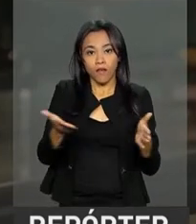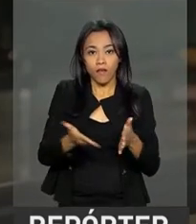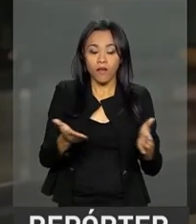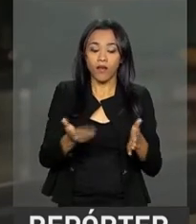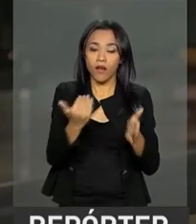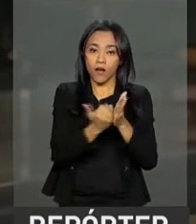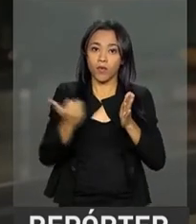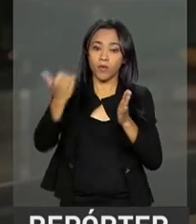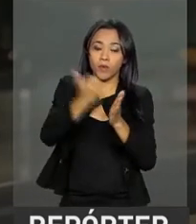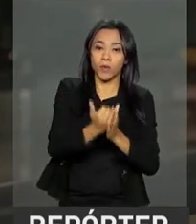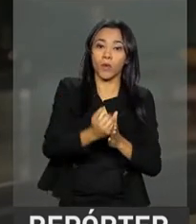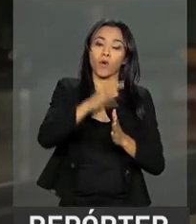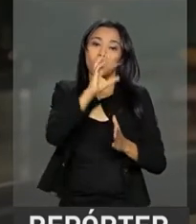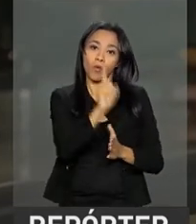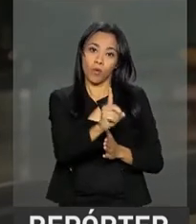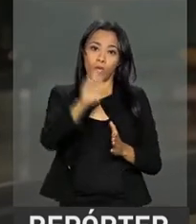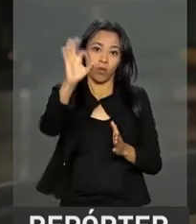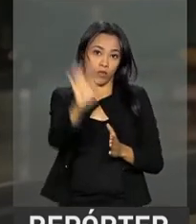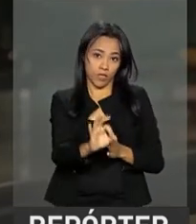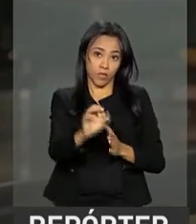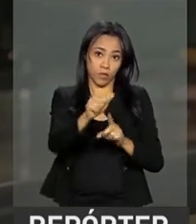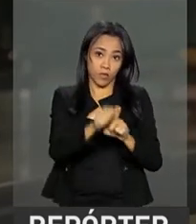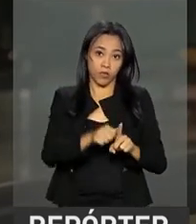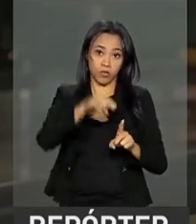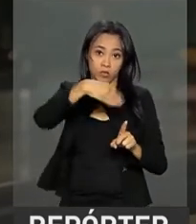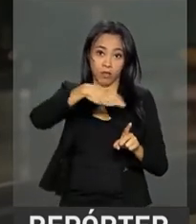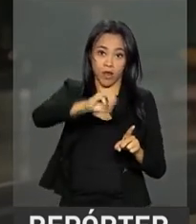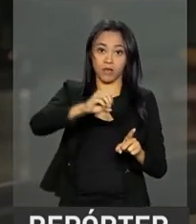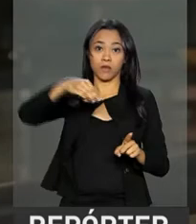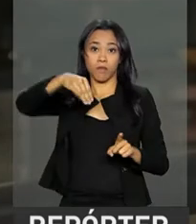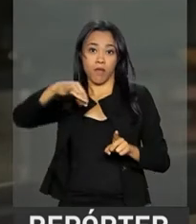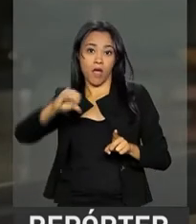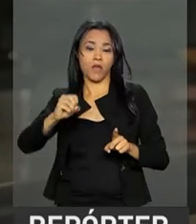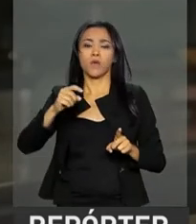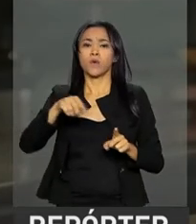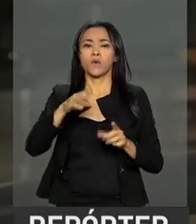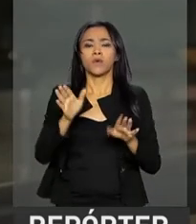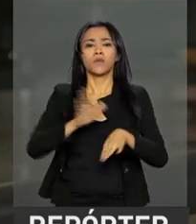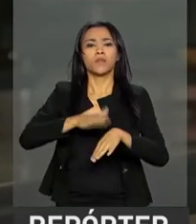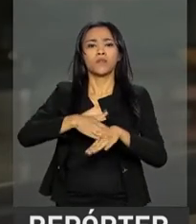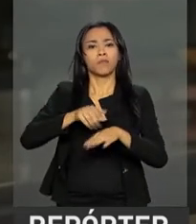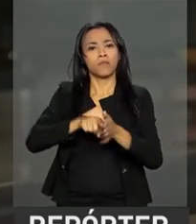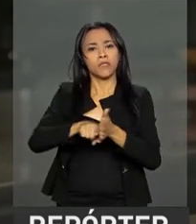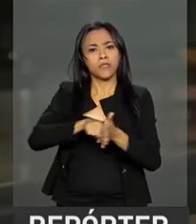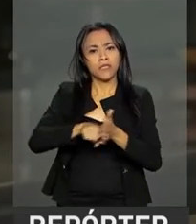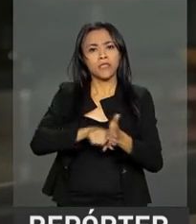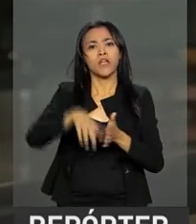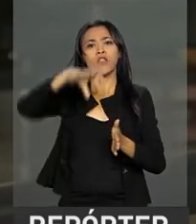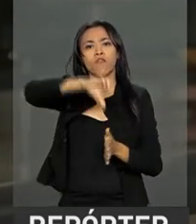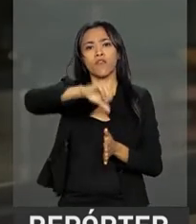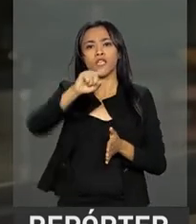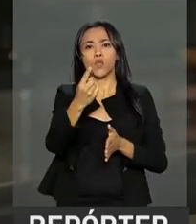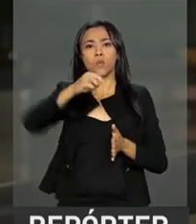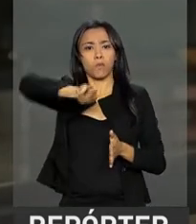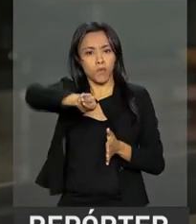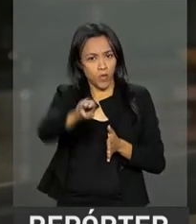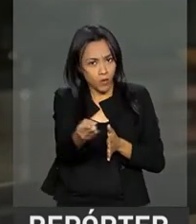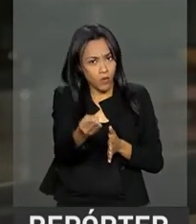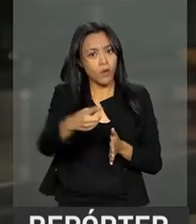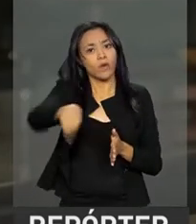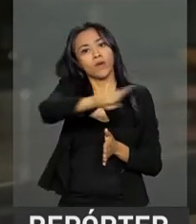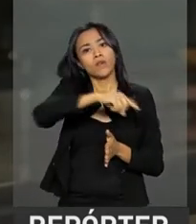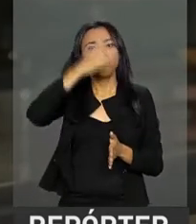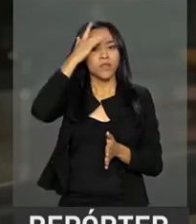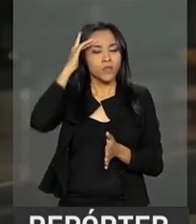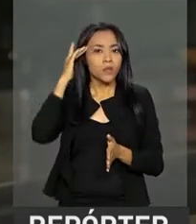por cento no período de março a maio segundo o ibge são cerca de 91 milhões de brasileiros com algum